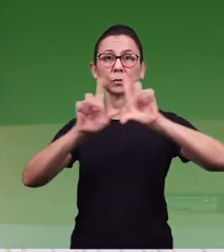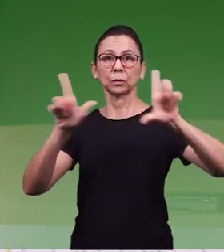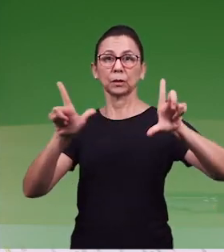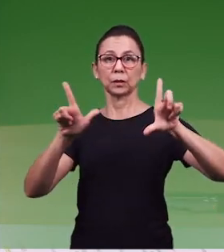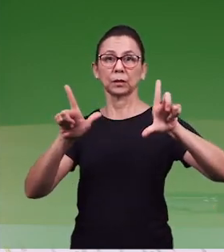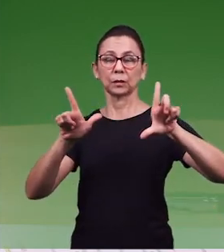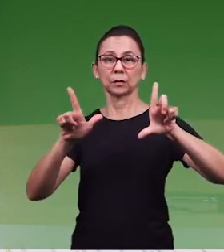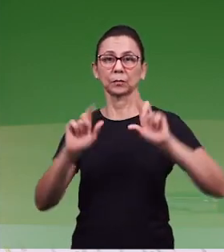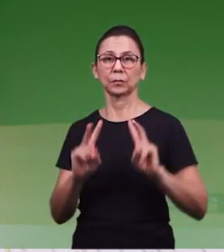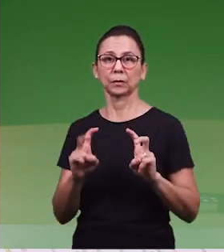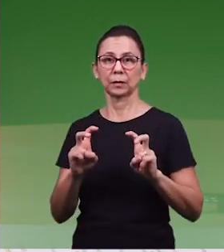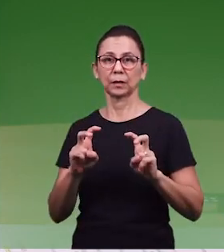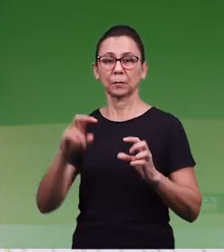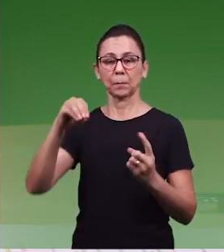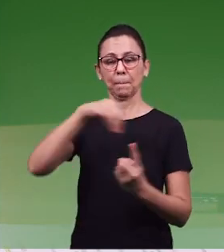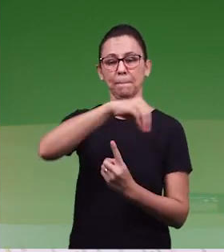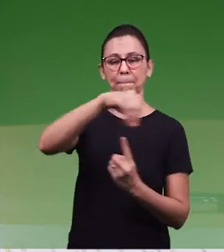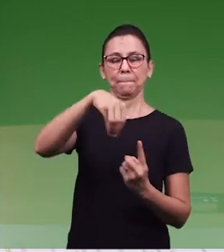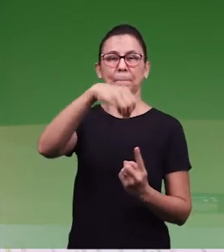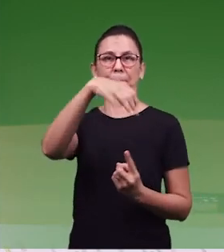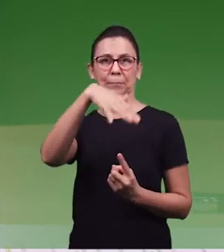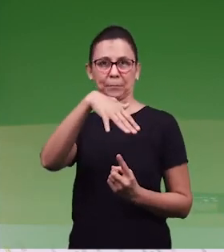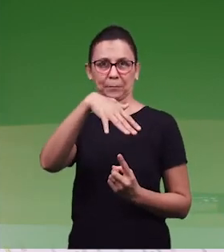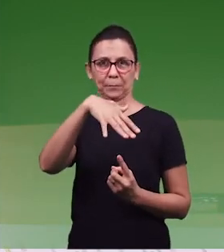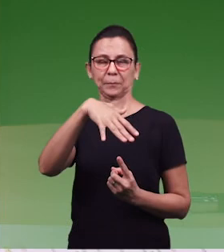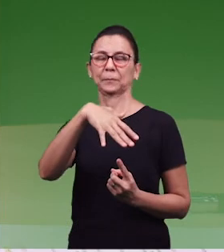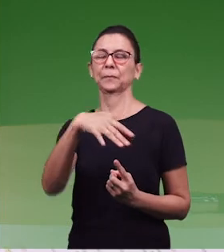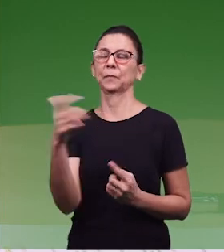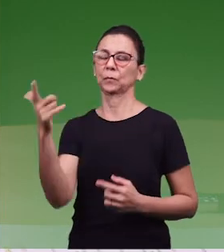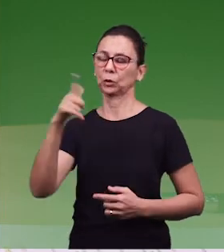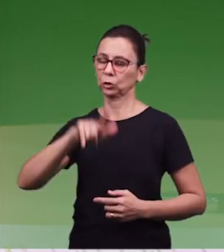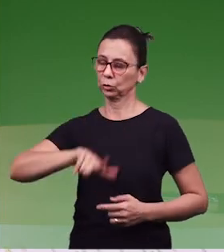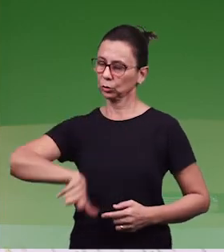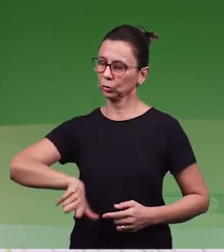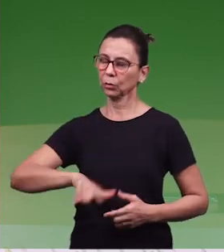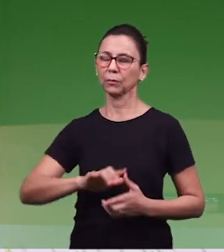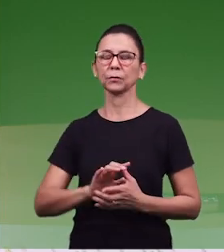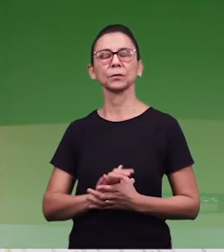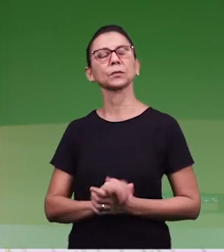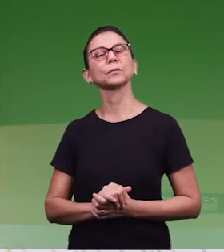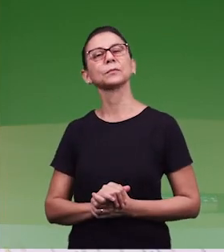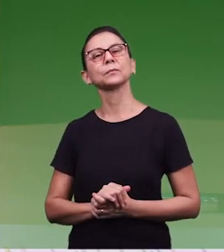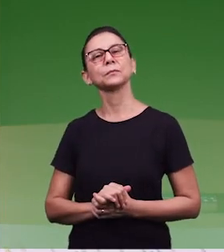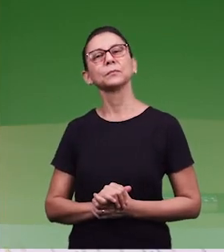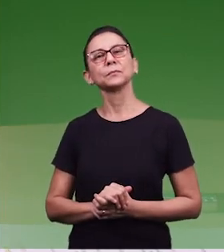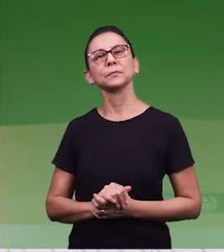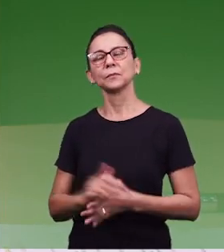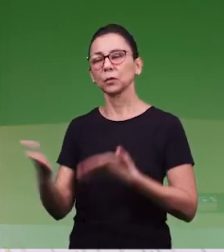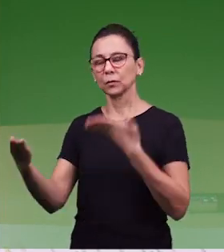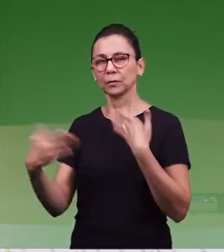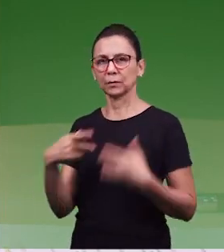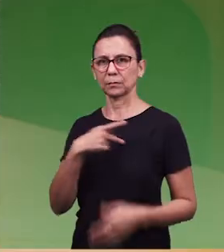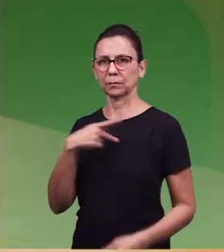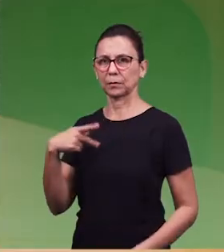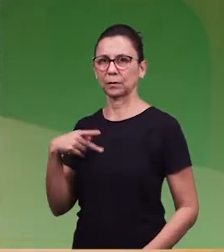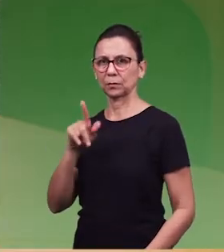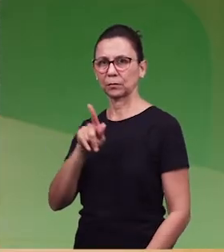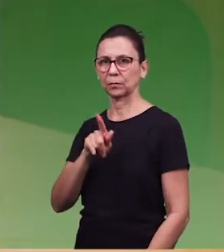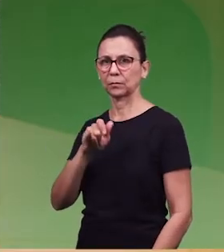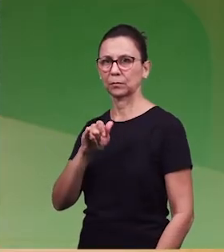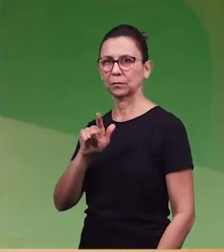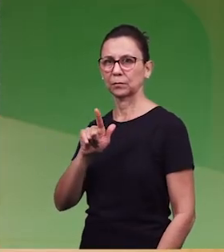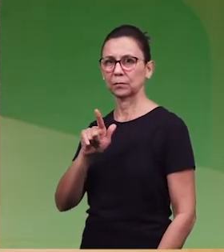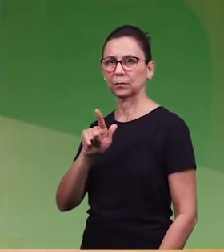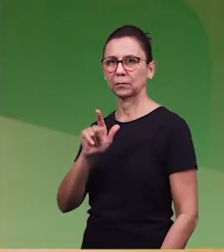uma vez vamos abordar esse tema hoje, mais uma vez. Temos como convidado o pastor Gilson Souza. Pastor Gilson, a paz do Senhor, seja bem-vindo mais